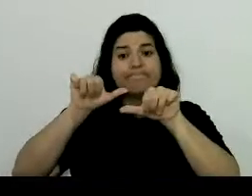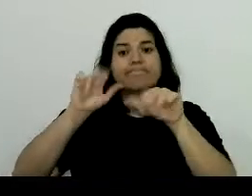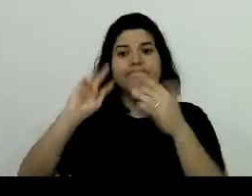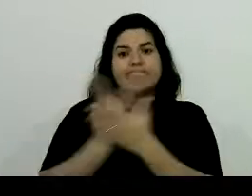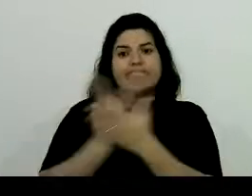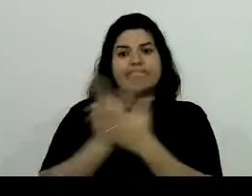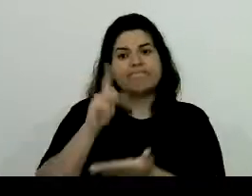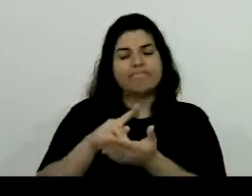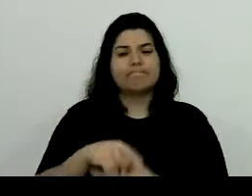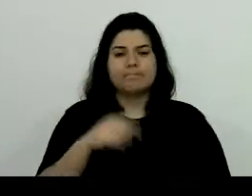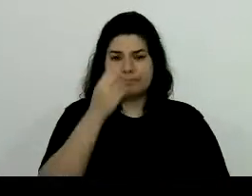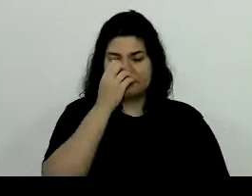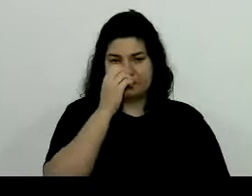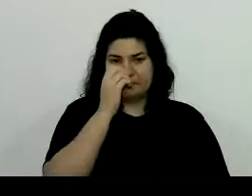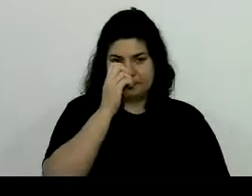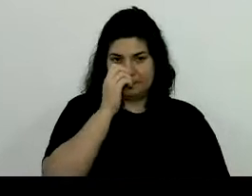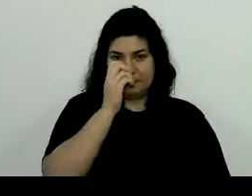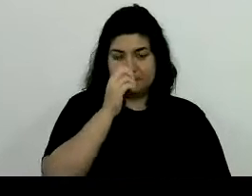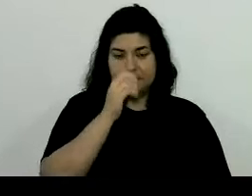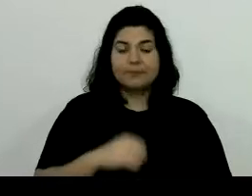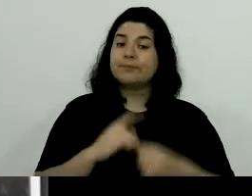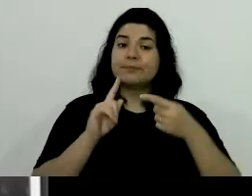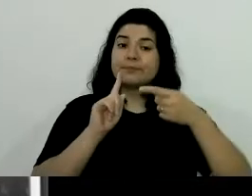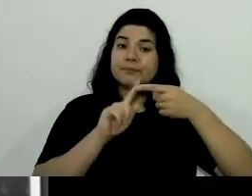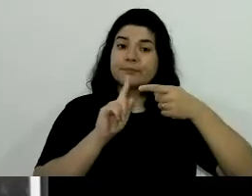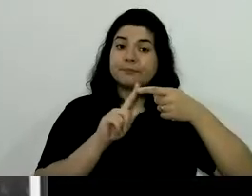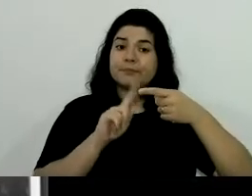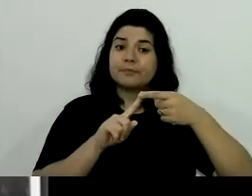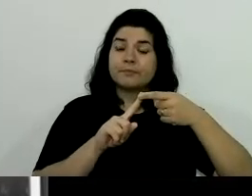tá? Então, vamos no primeiro, né?